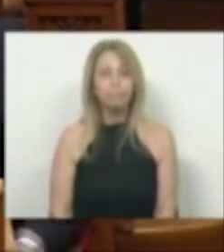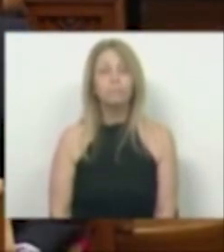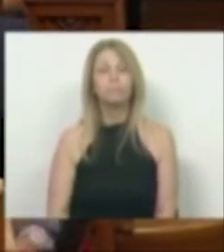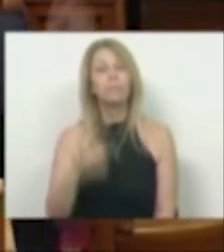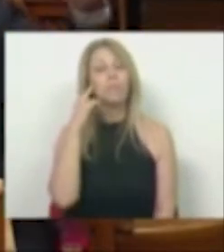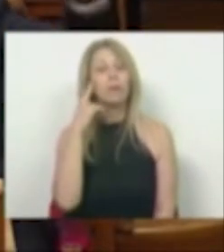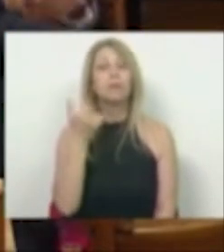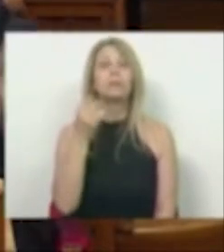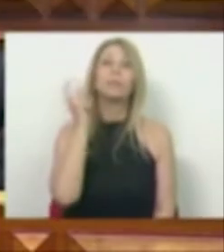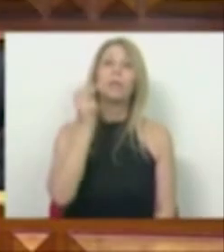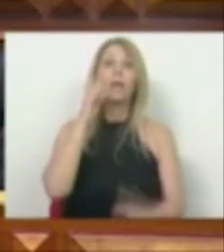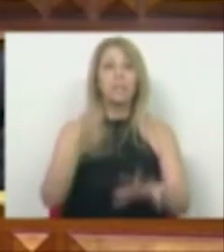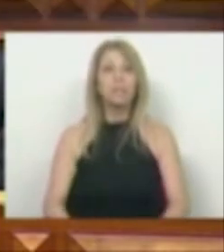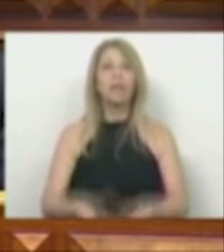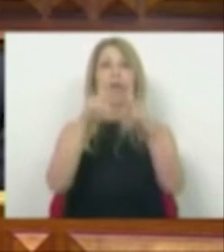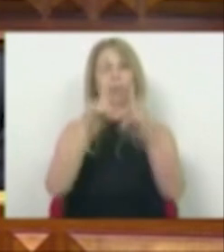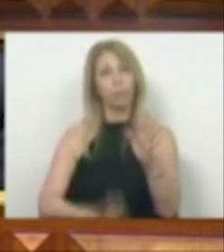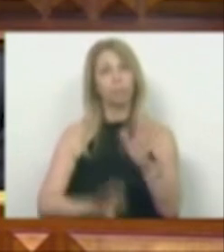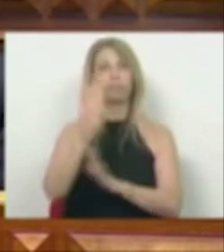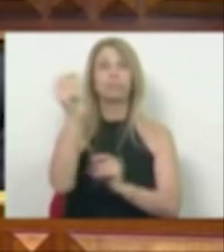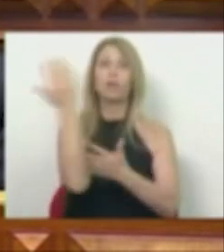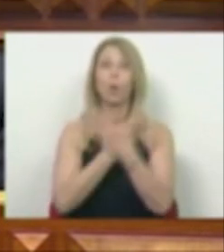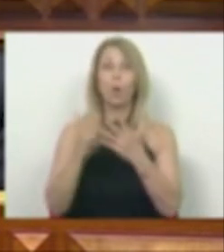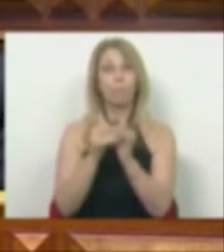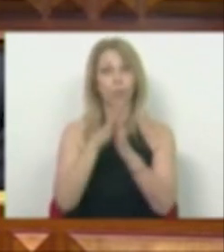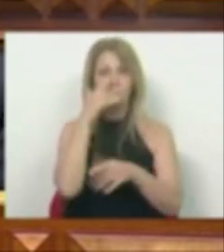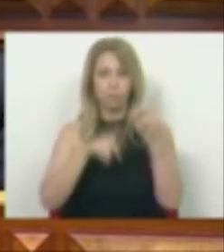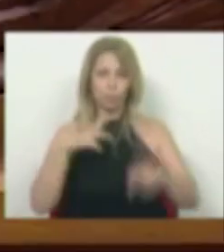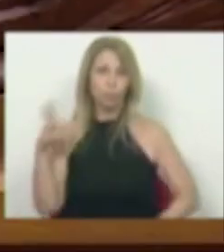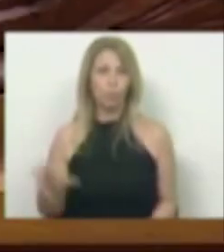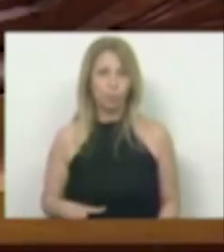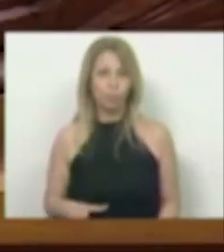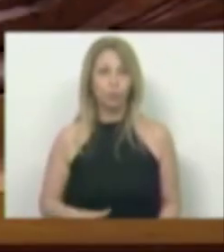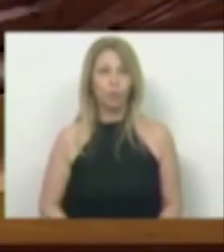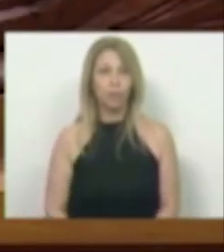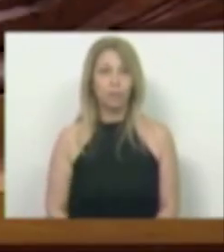50 anos de desenvolvimento e crescimento económico para todos os portugueses.